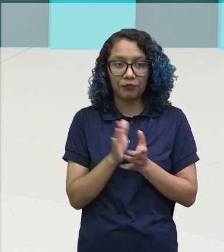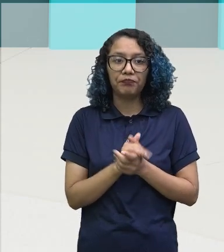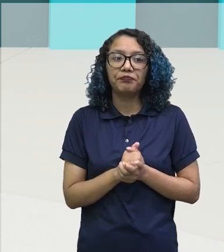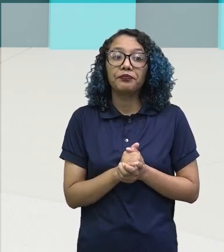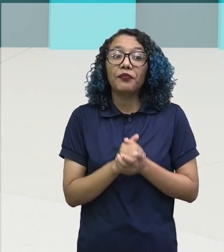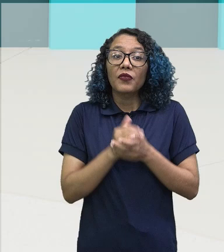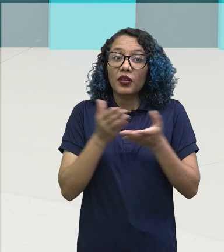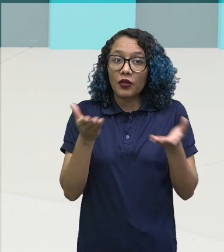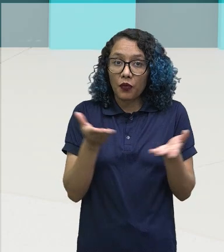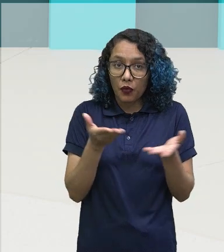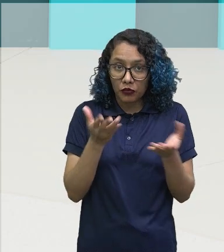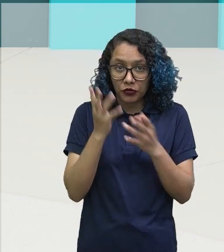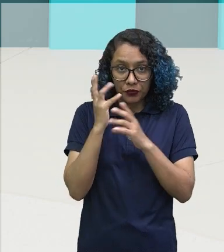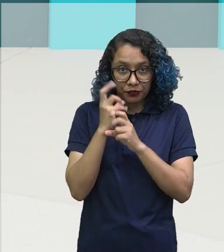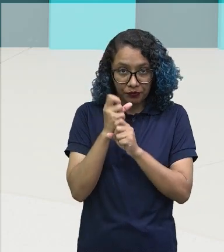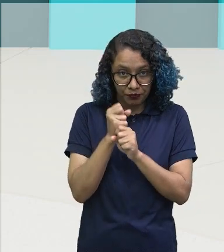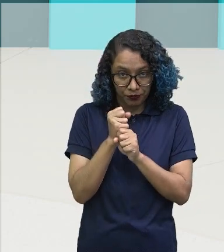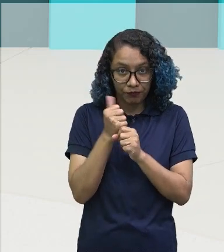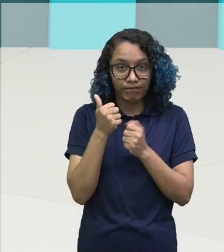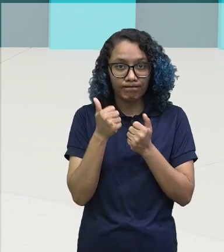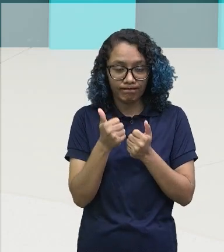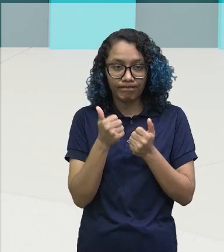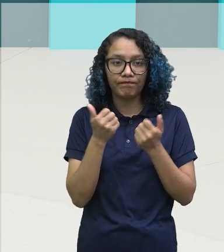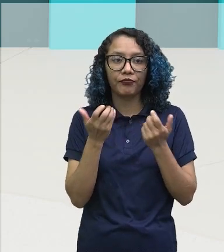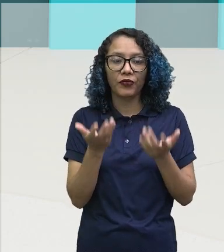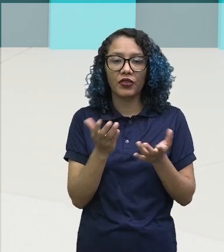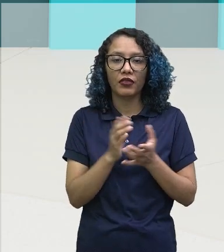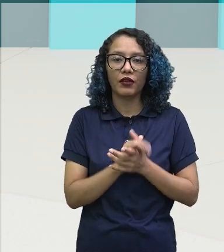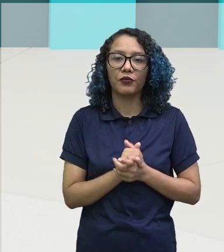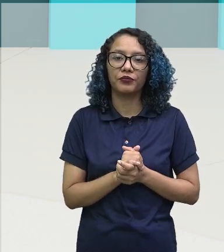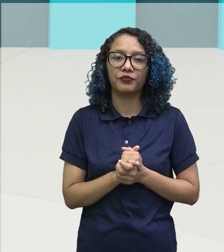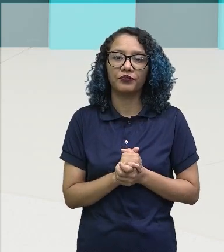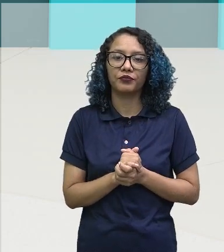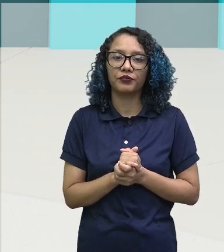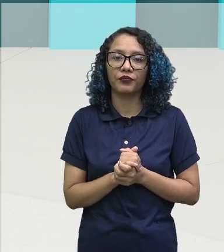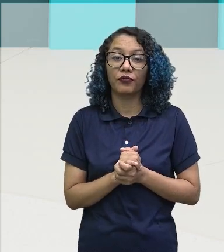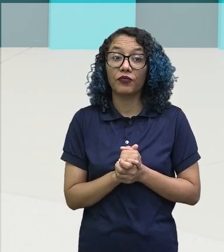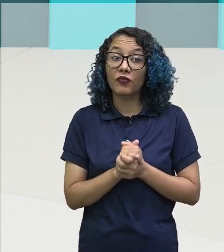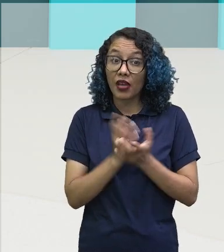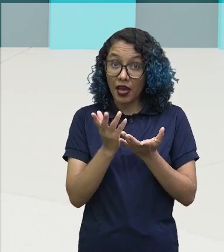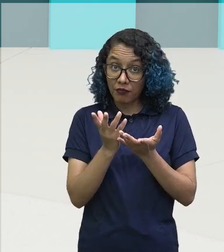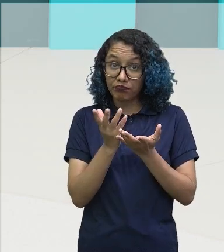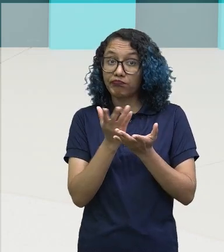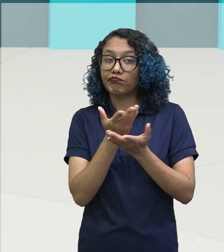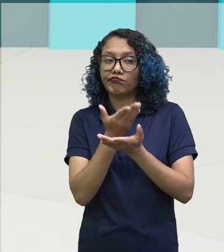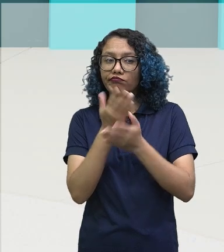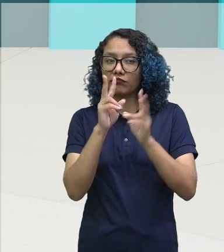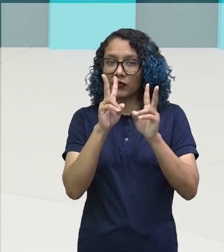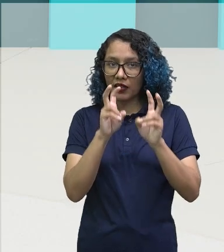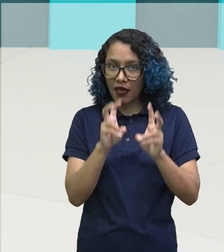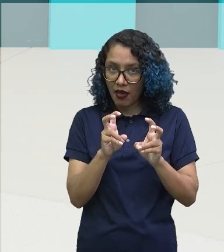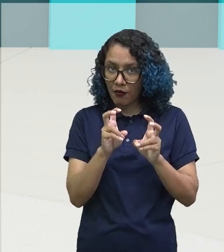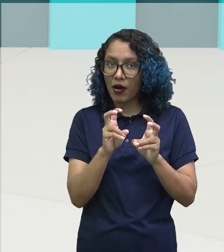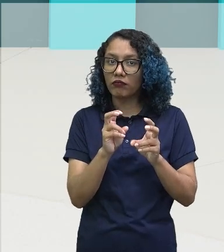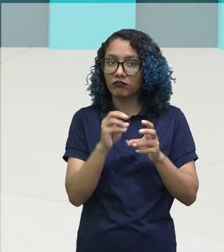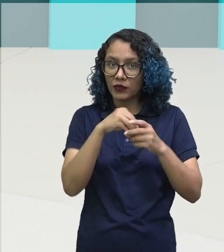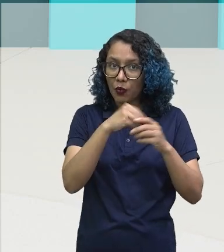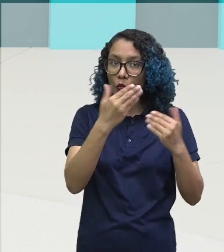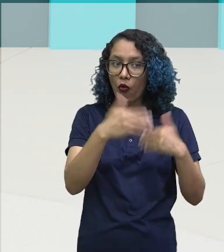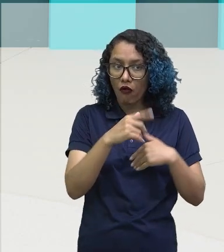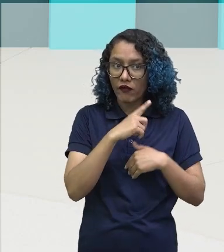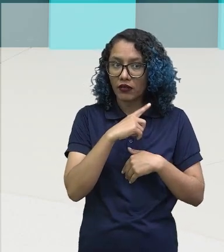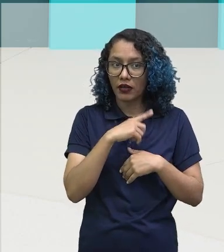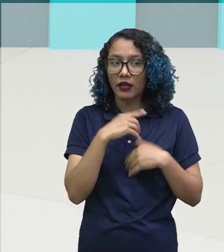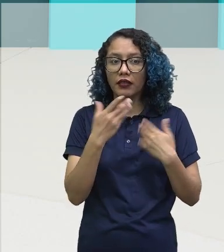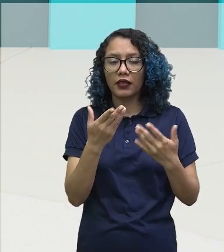nós vamos rever esses assuntos e justamente eles estarão na avaliação. Então, temos aí, olha, concordância